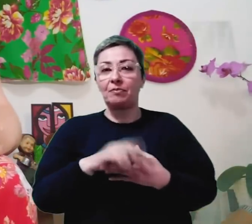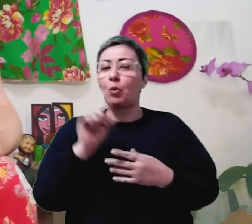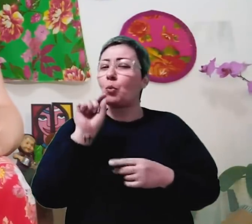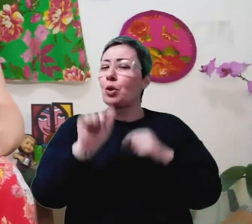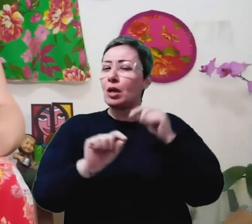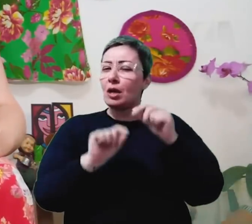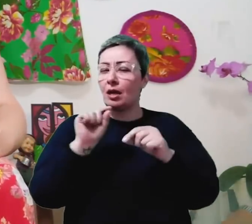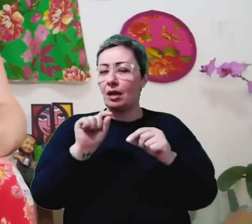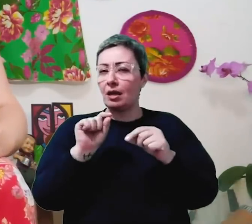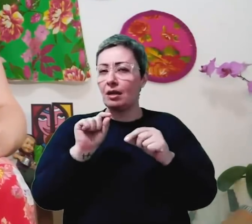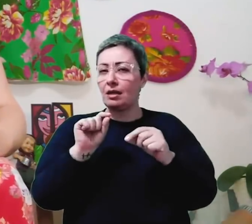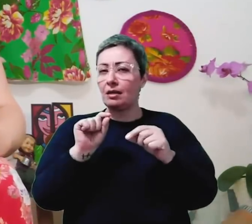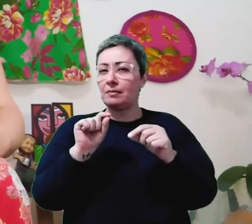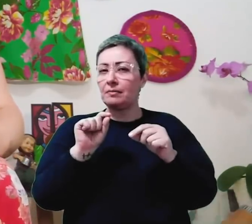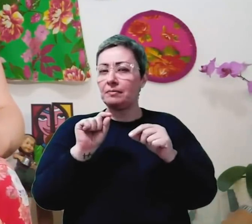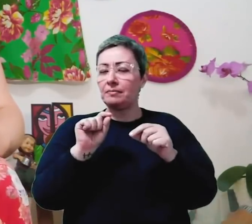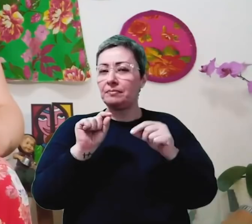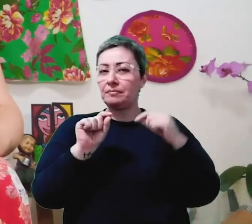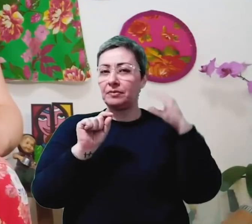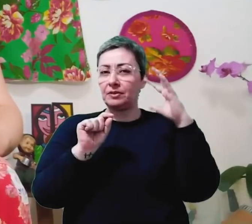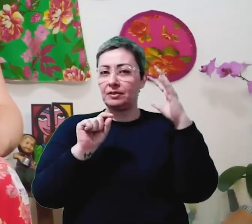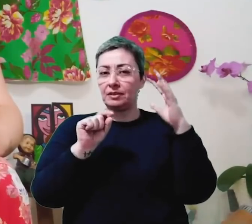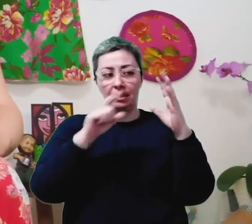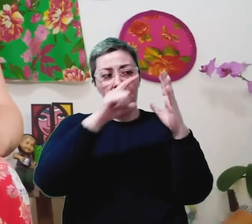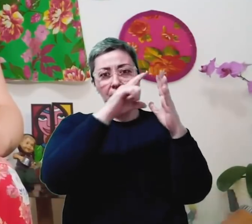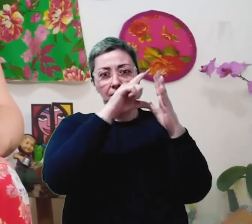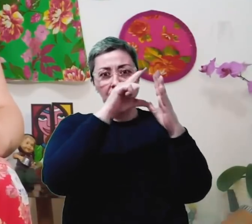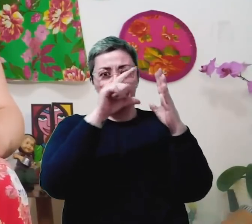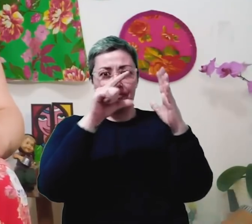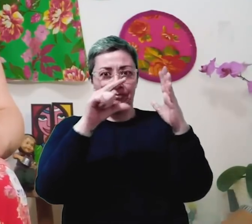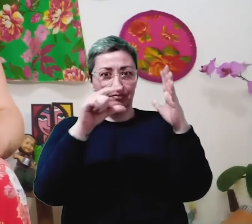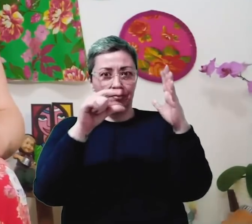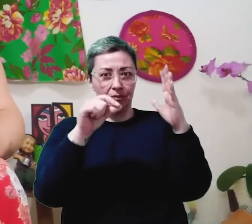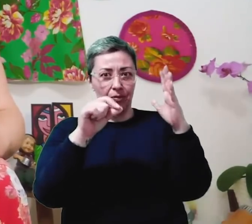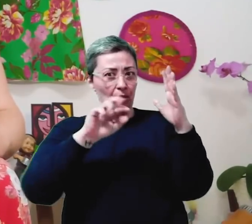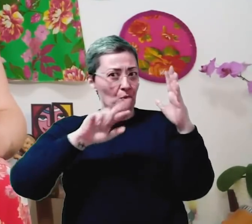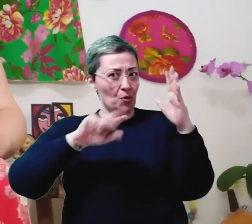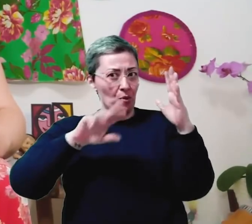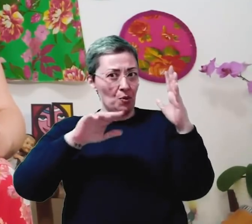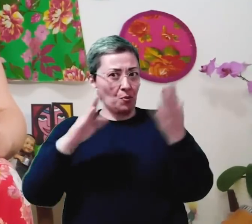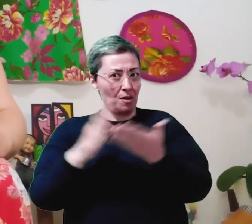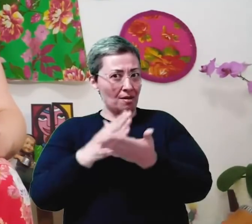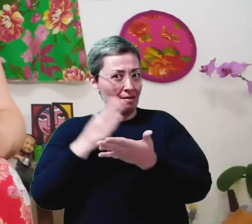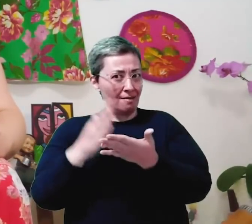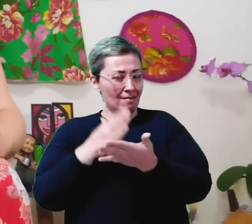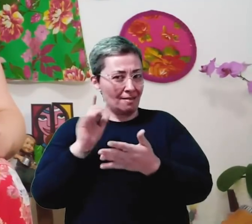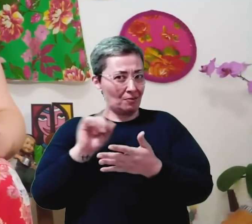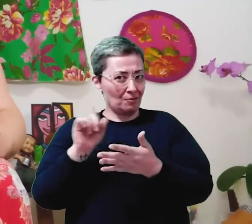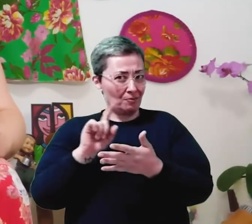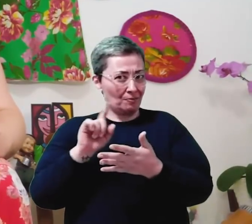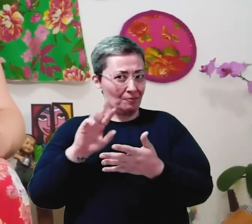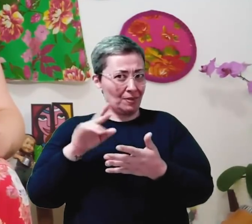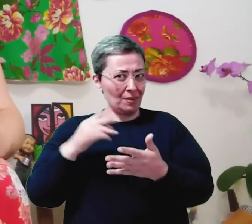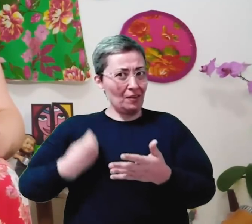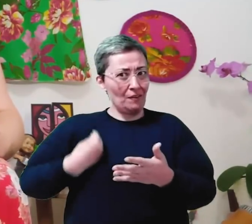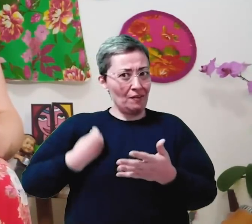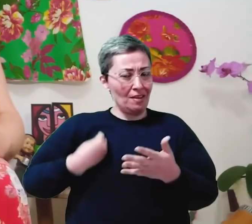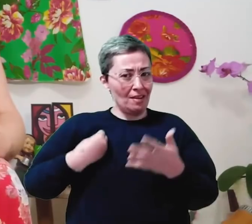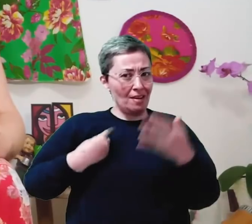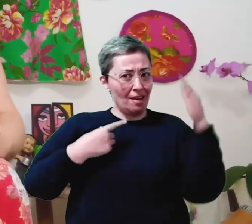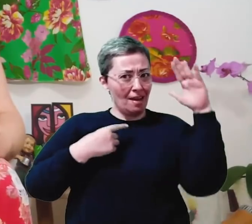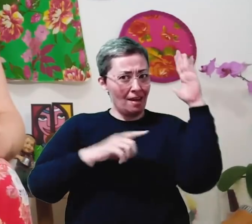Opa! O que é? Tem folha e não é caderno.